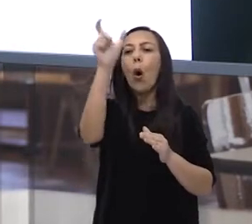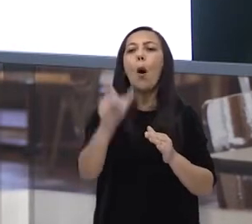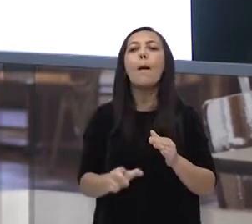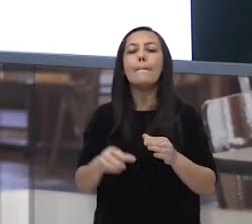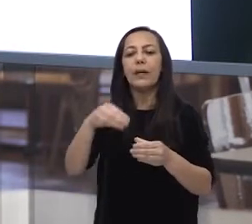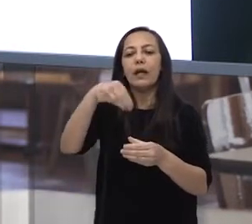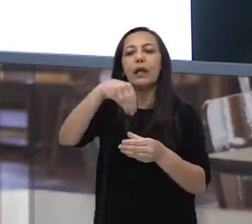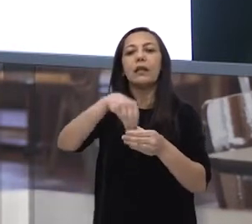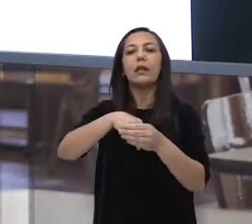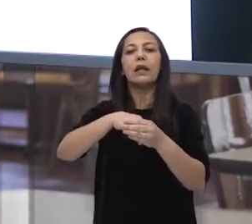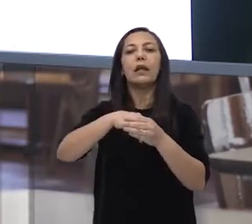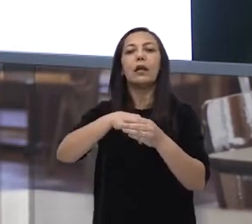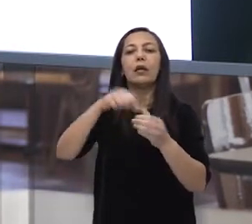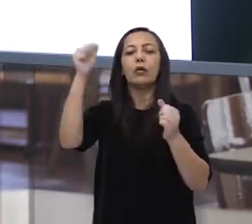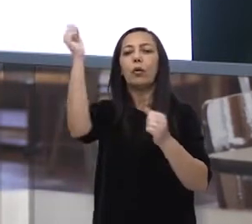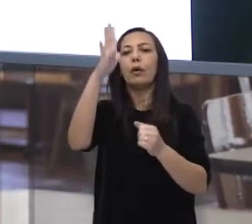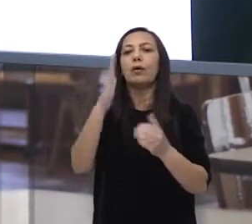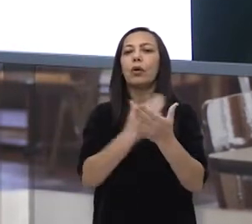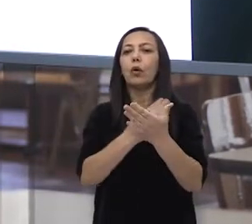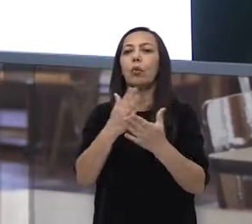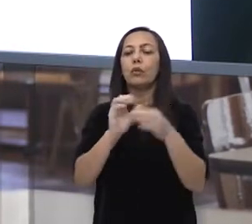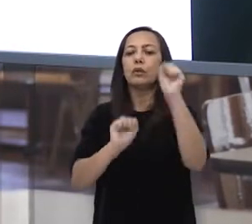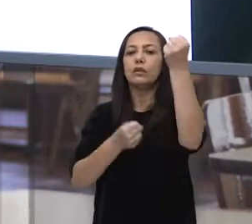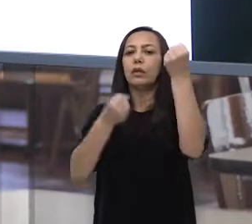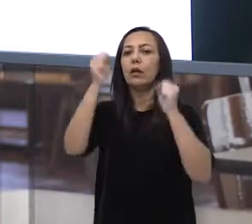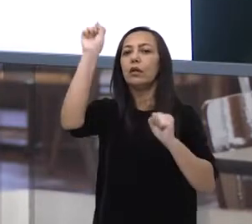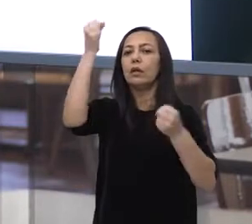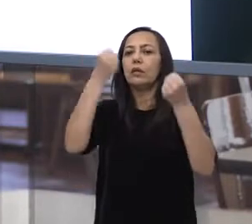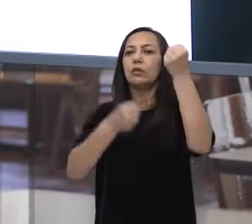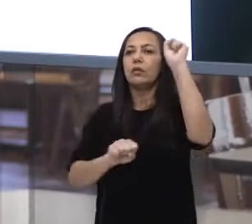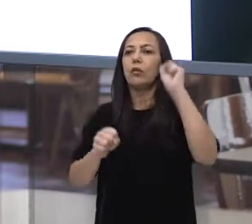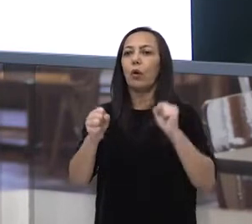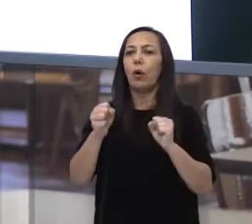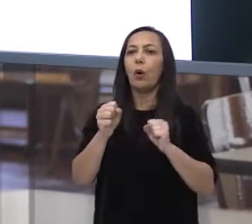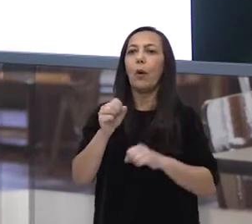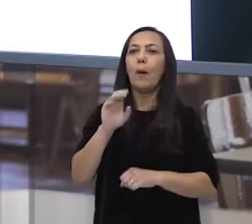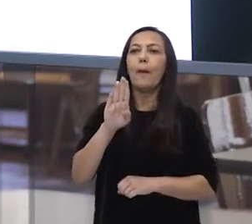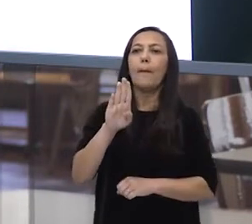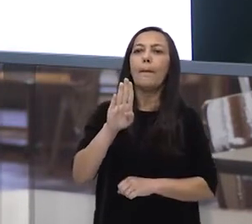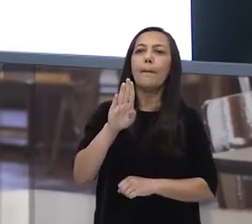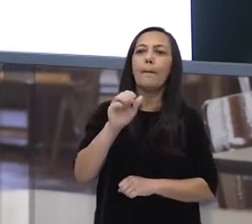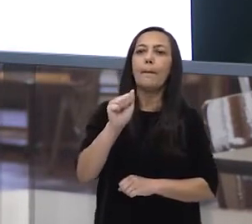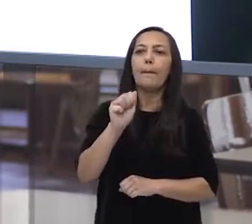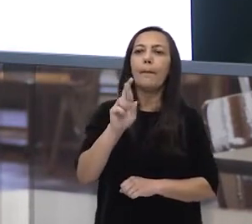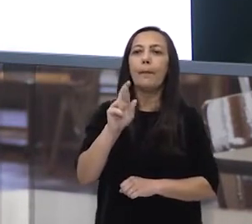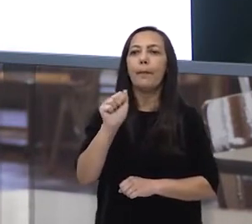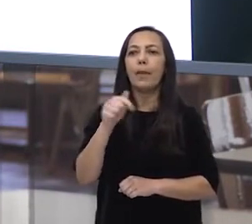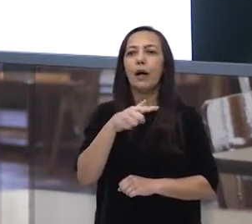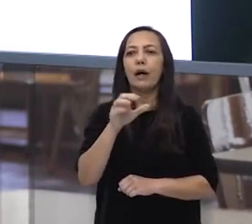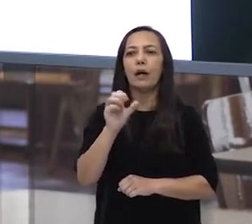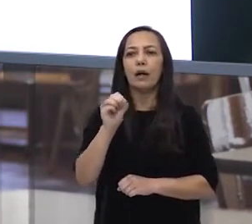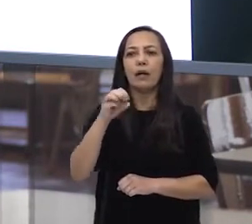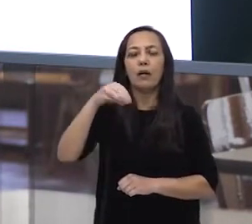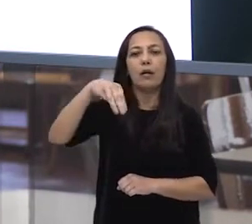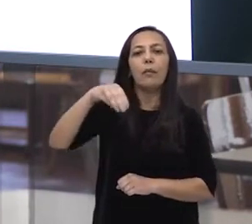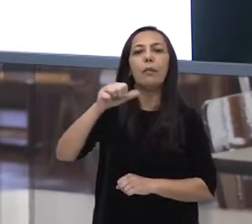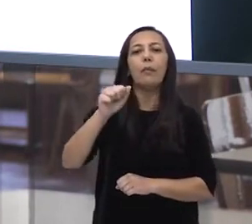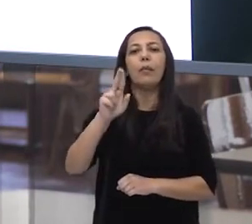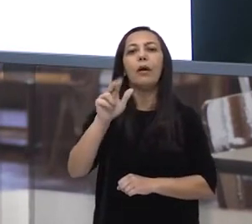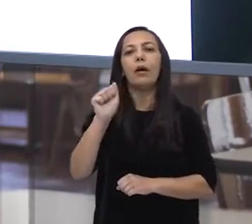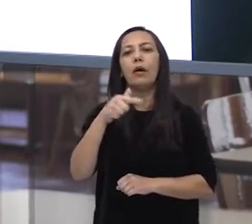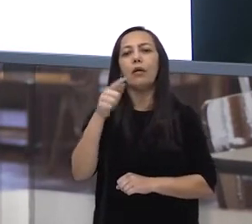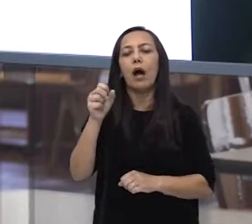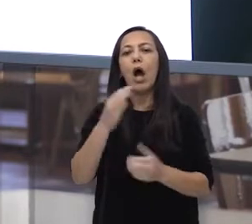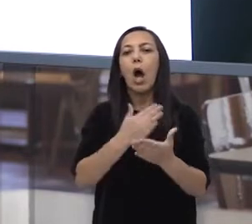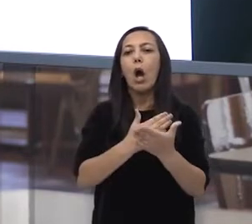na questão da introdução industrial. Barão de Mauá foi um grande visionário, né? Ele construiu ferrovias, uma rede